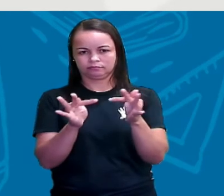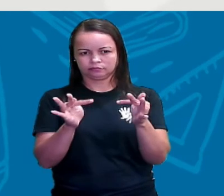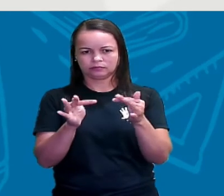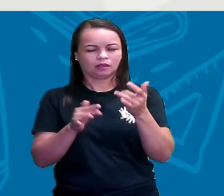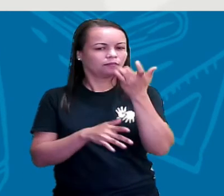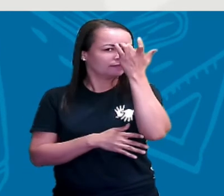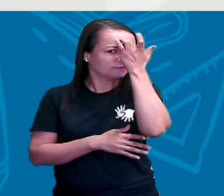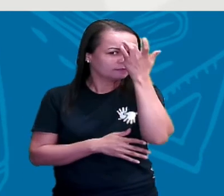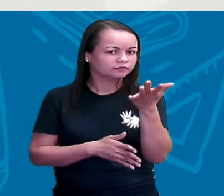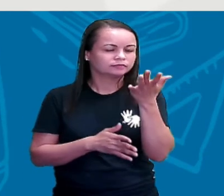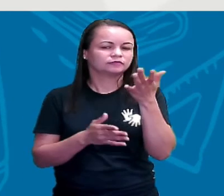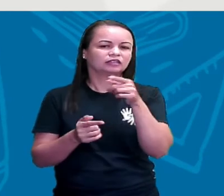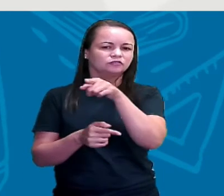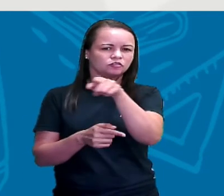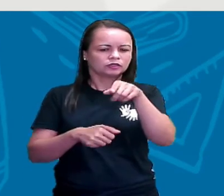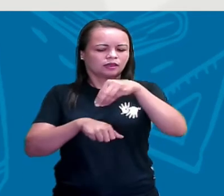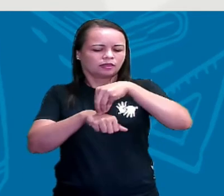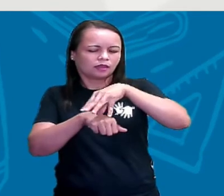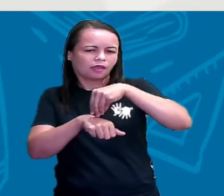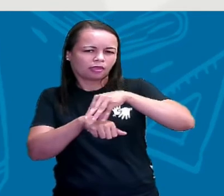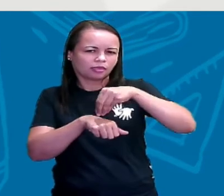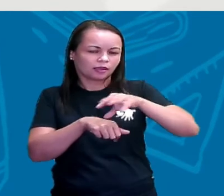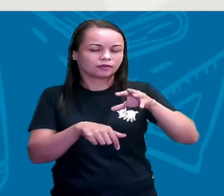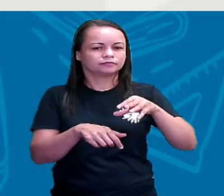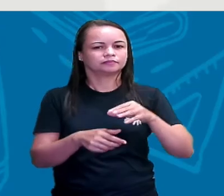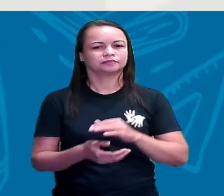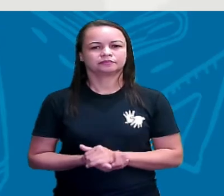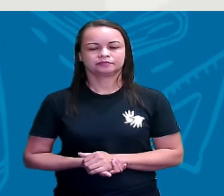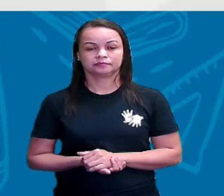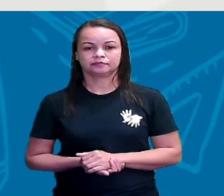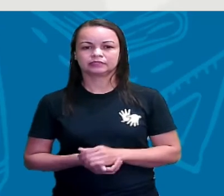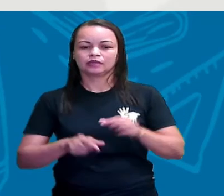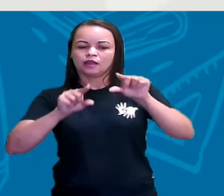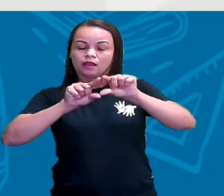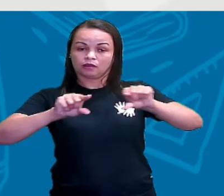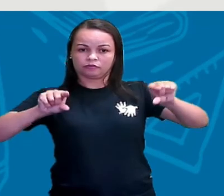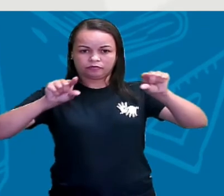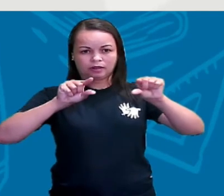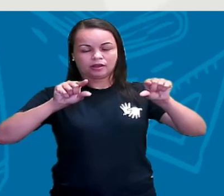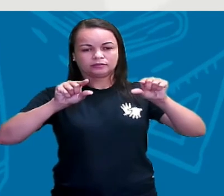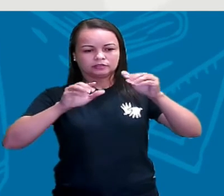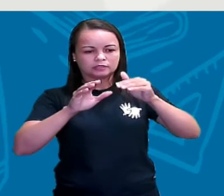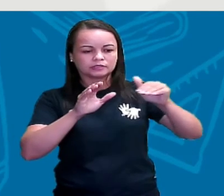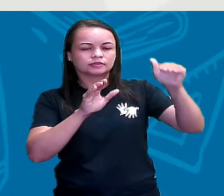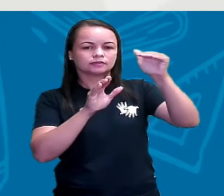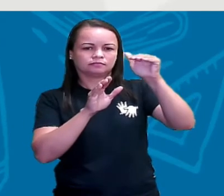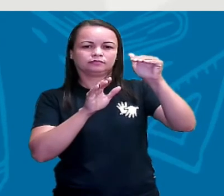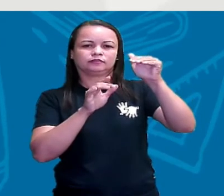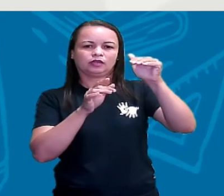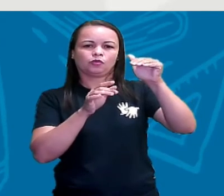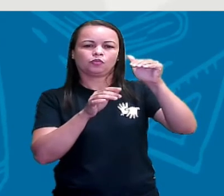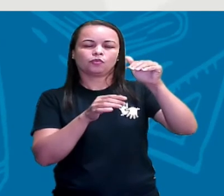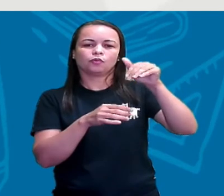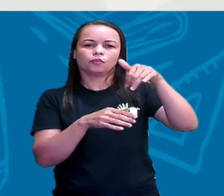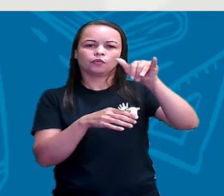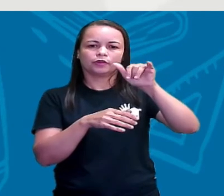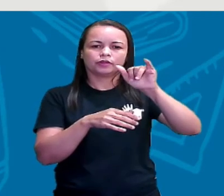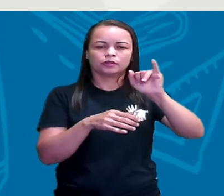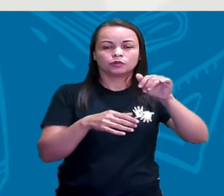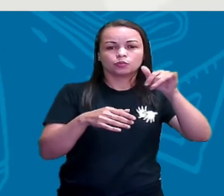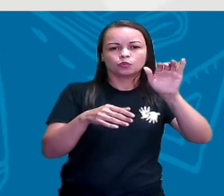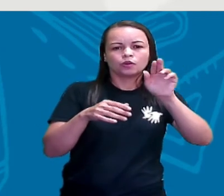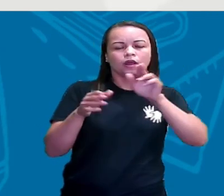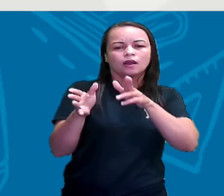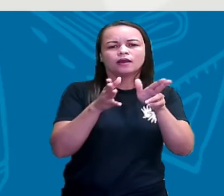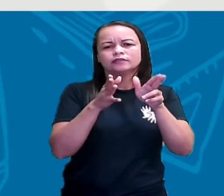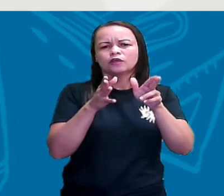aí essas dicas. A frase de cima estava com o quê? Com will. Então retirou esse will, porque é futuro, não quero